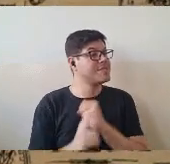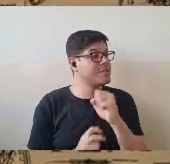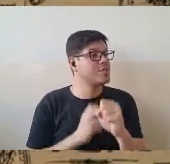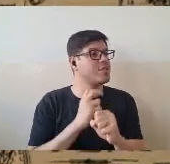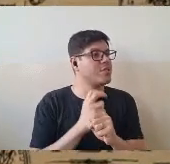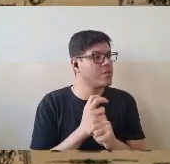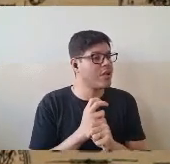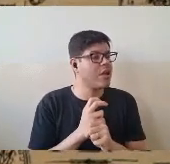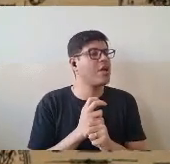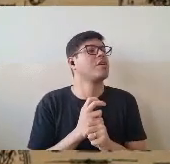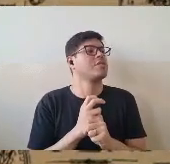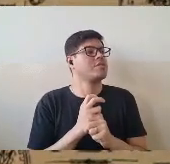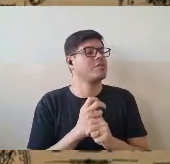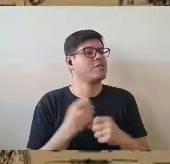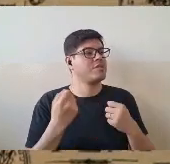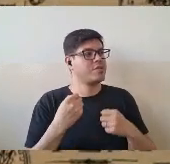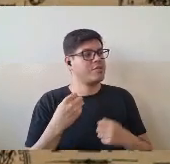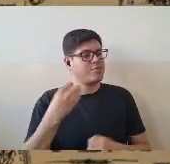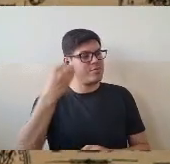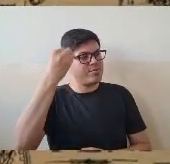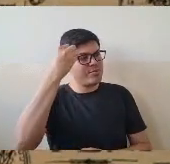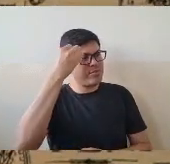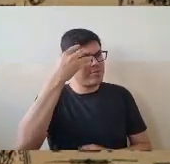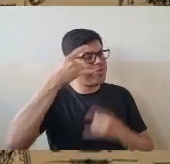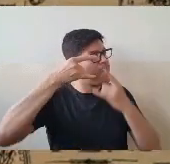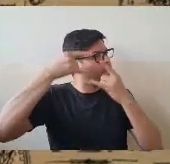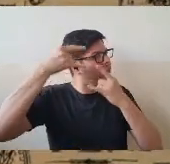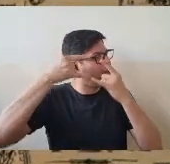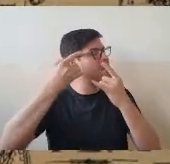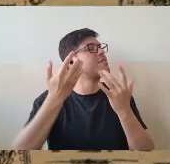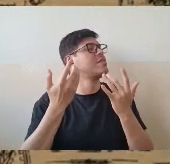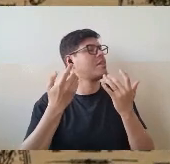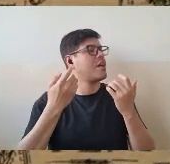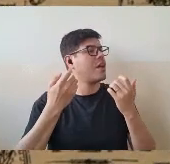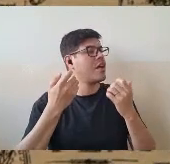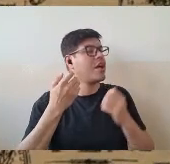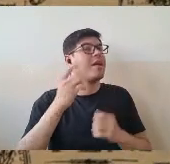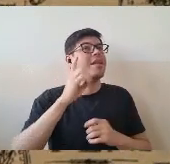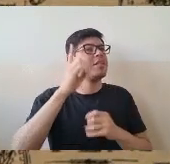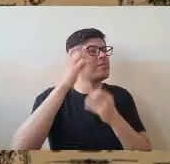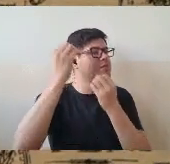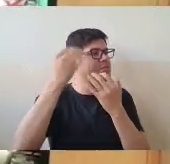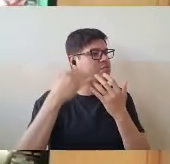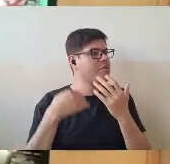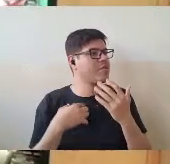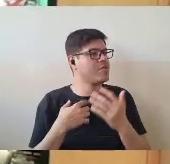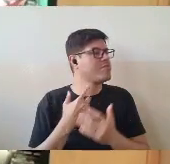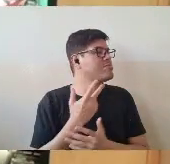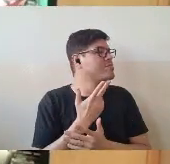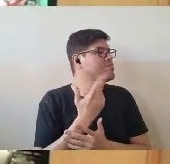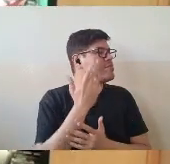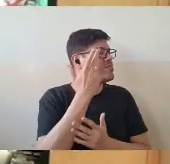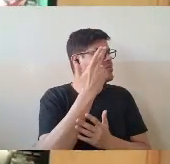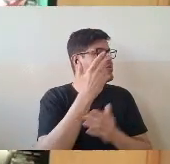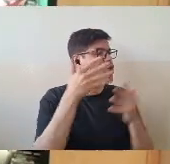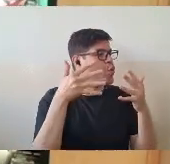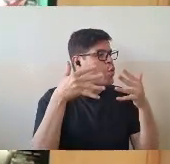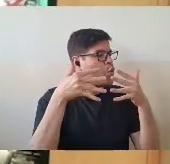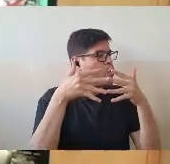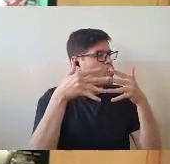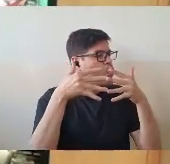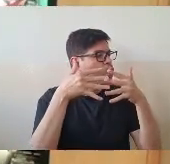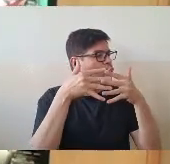só cicatriz. 92 foi. Isso, está virada a página, Você já 92. esquece, 5 anos já pode esquecer. Isso, pode esquecer. Bom,